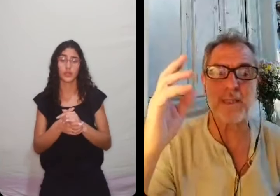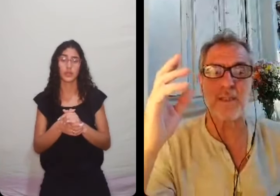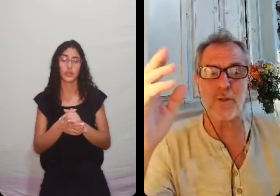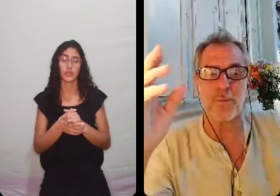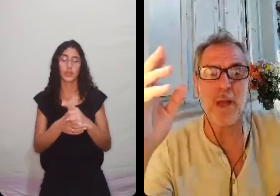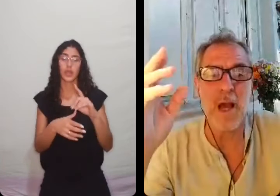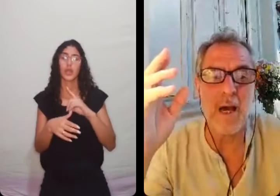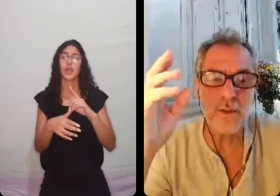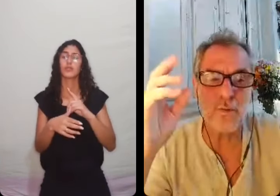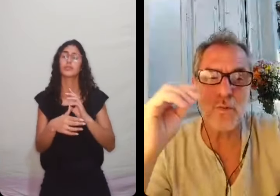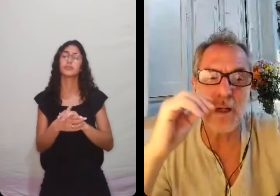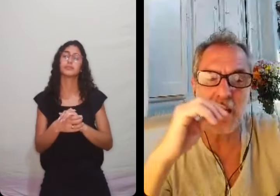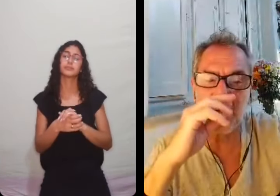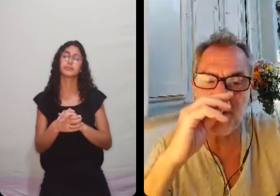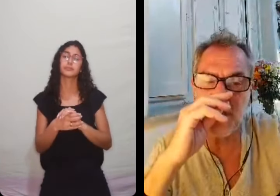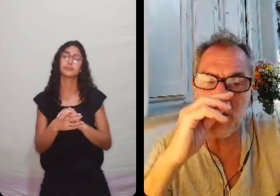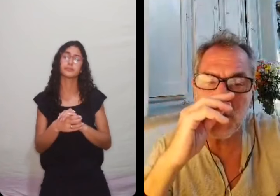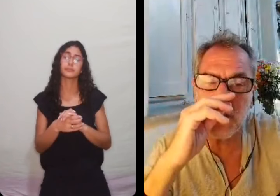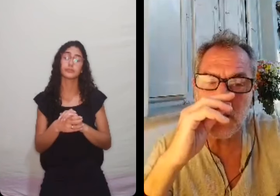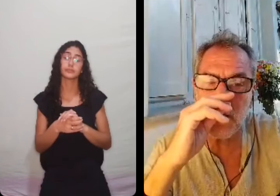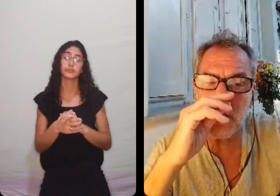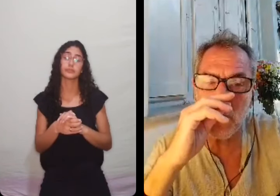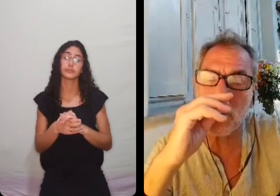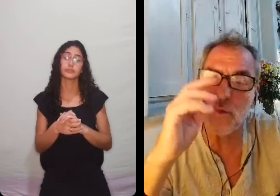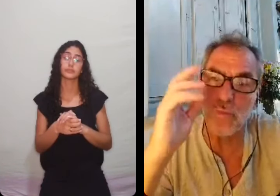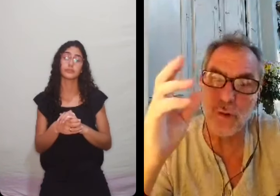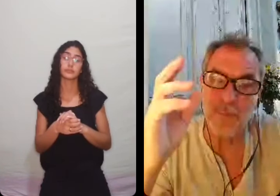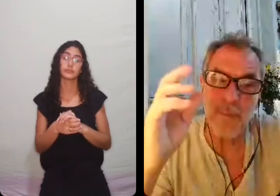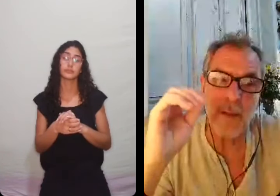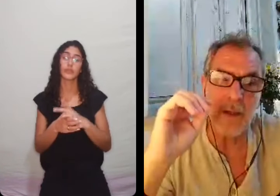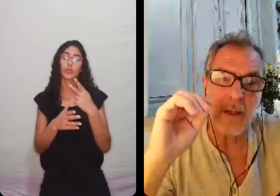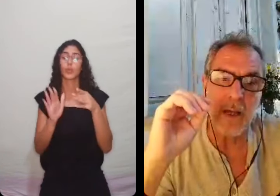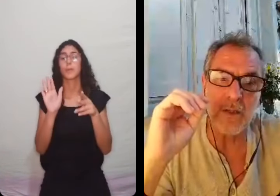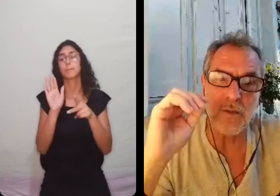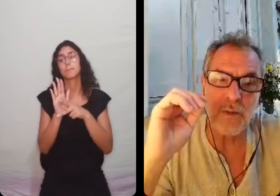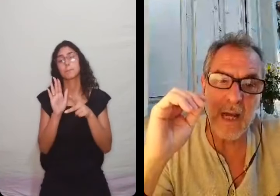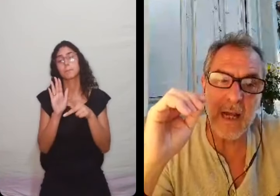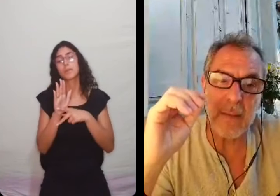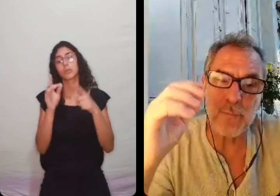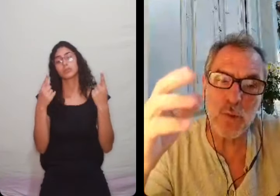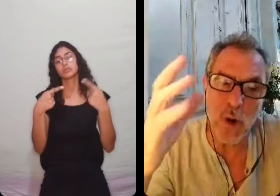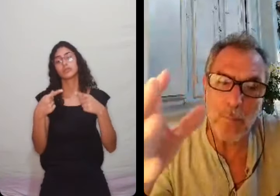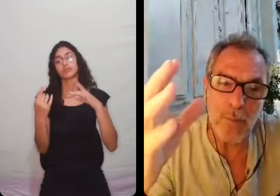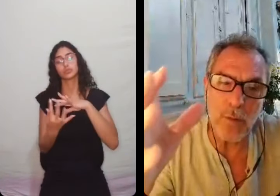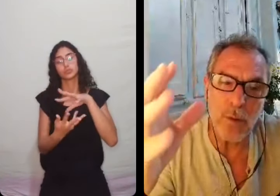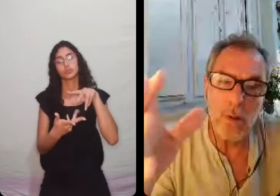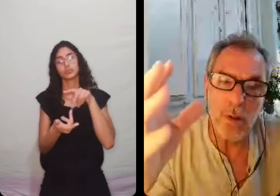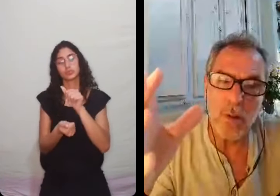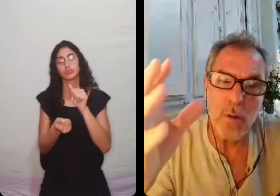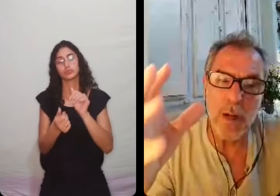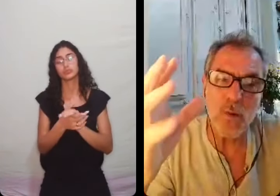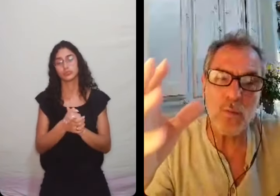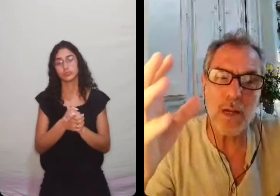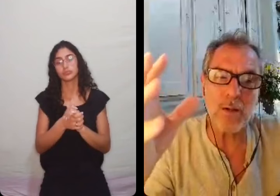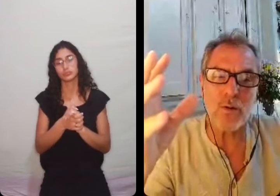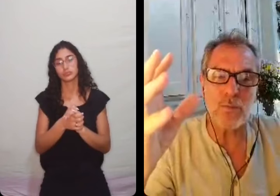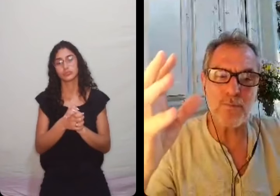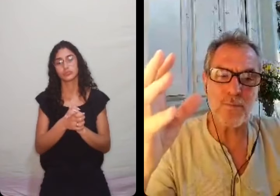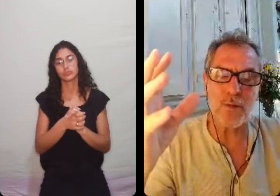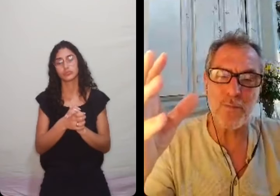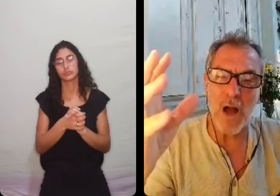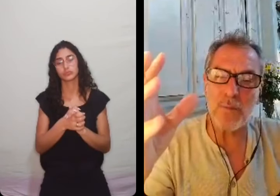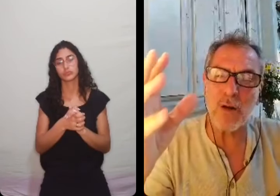compartilhou as suas visões com o mundo. E a Jusara capturou como alguma